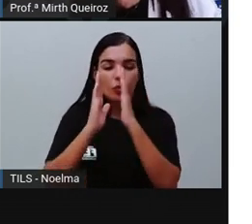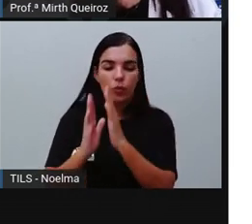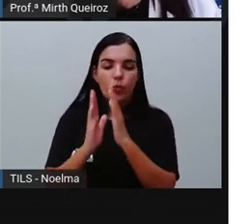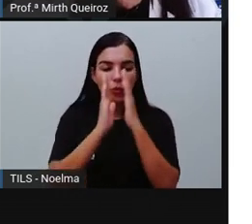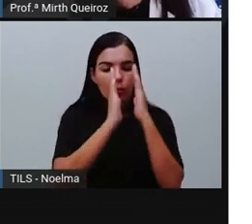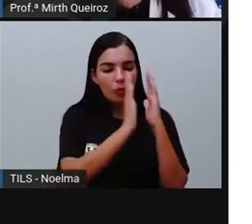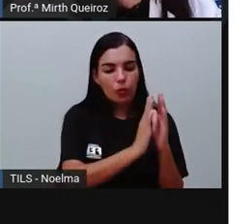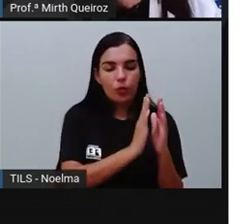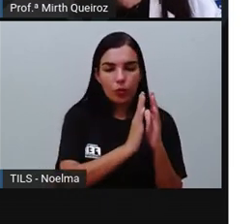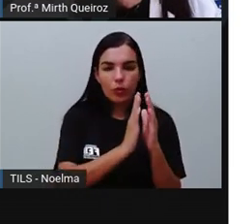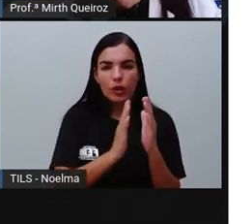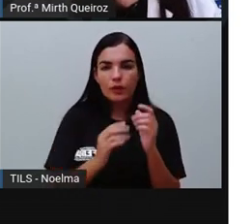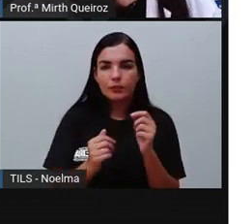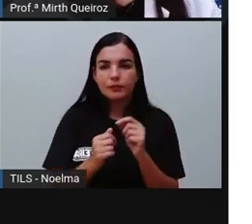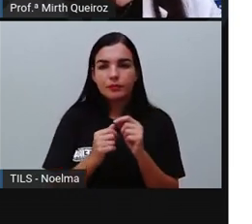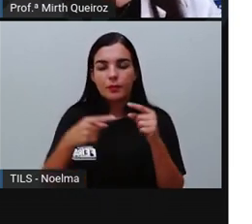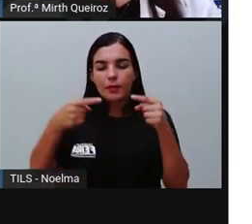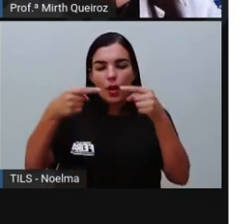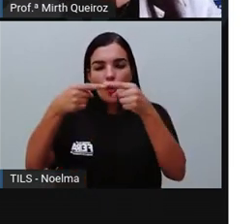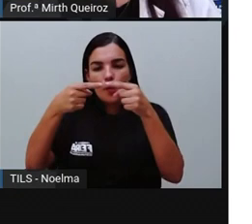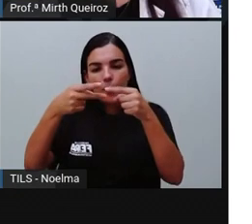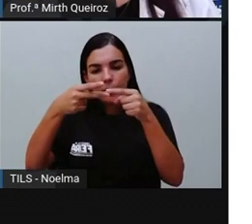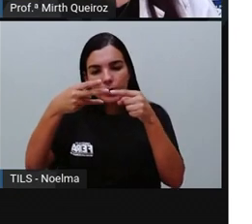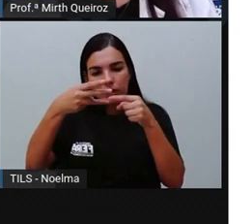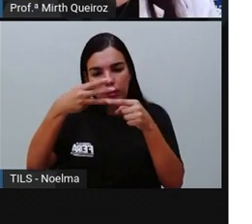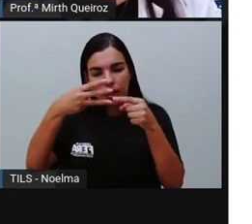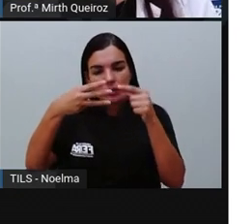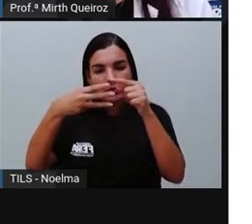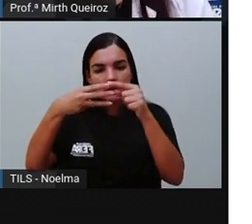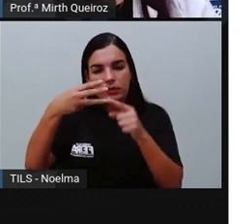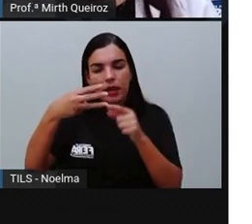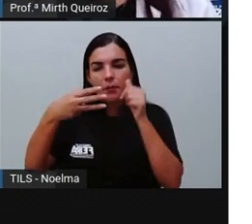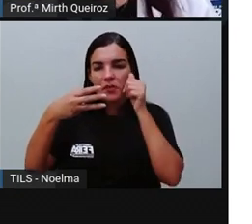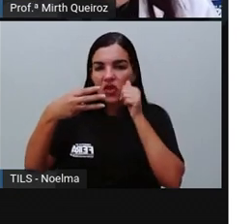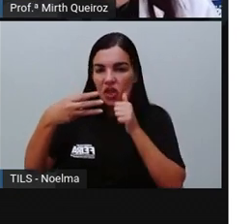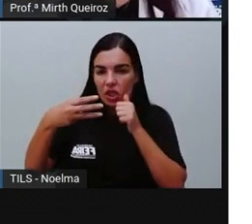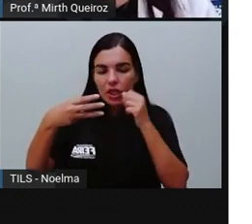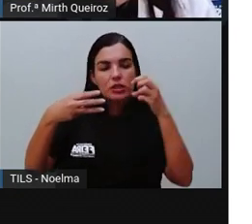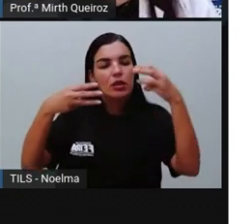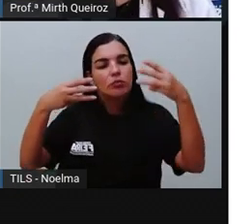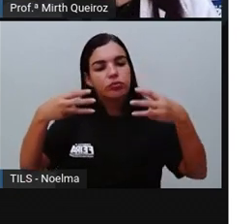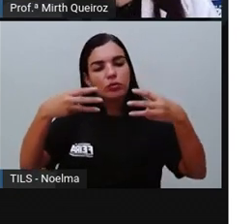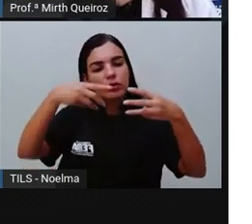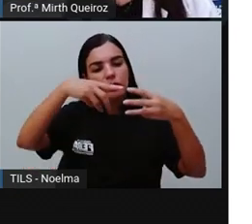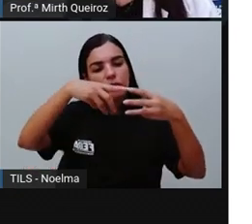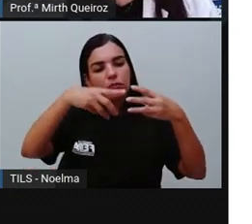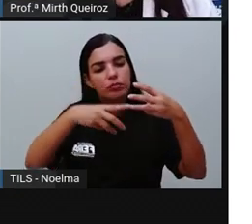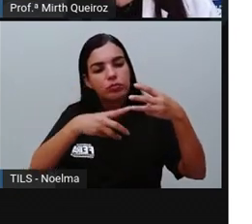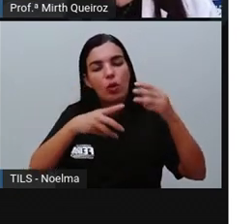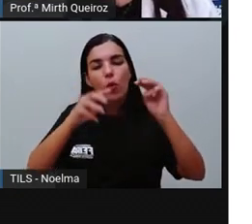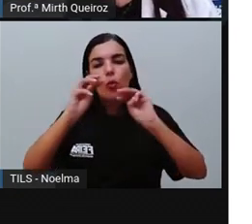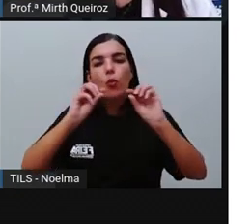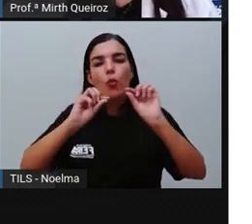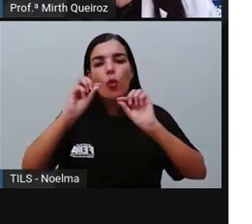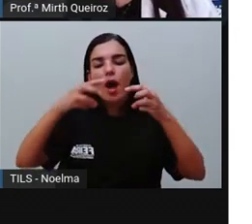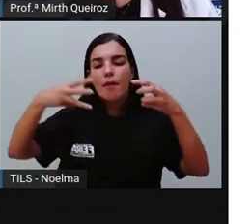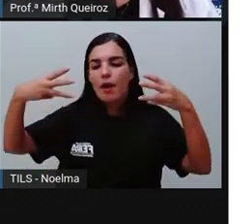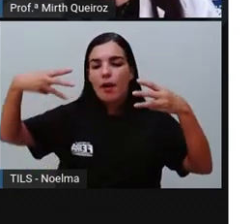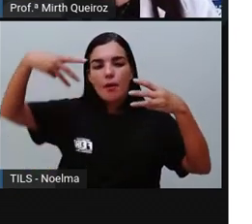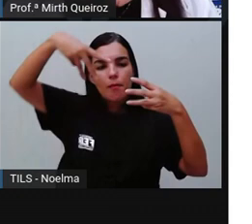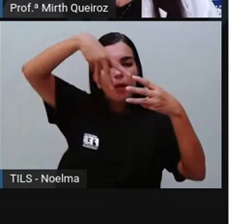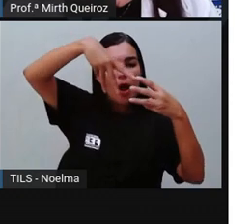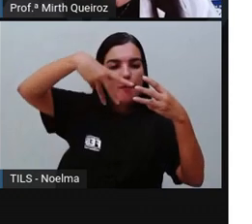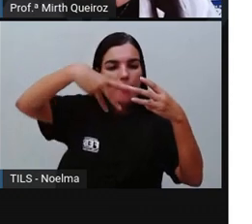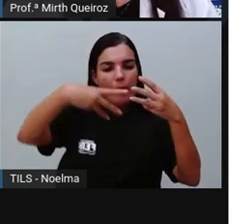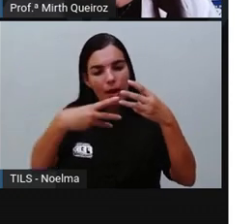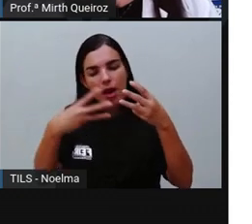o que vai ser combinado, né? Na segunda coluna, com o que vai ser combinado. E aí a gente vai fazendo aí